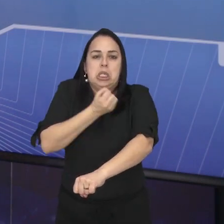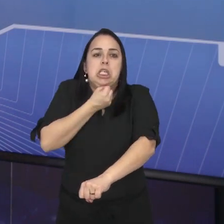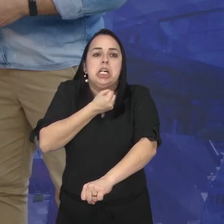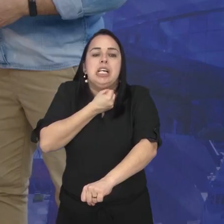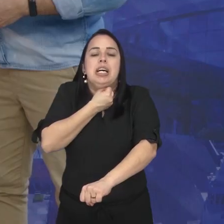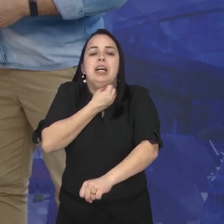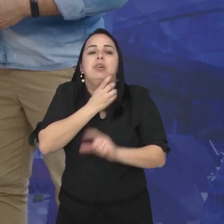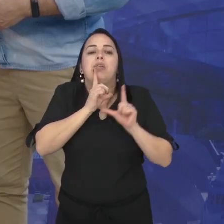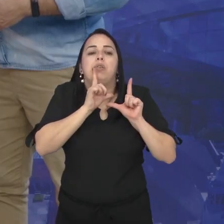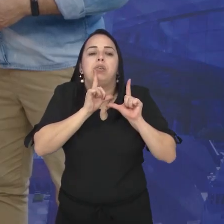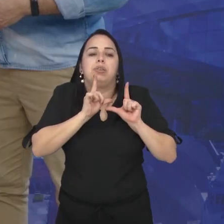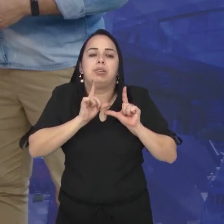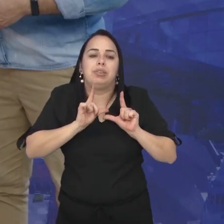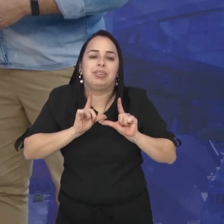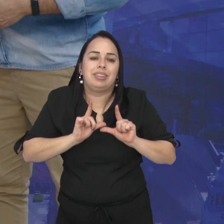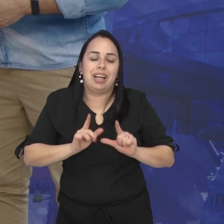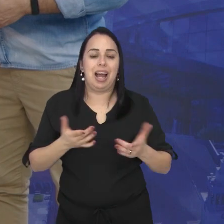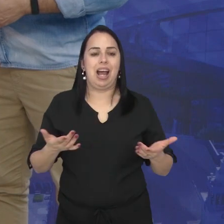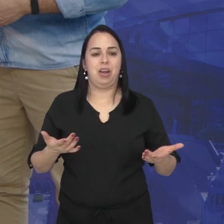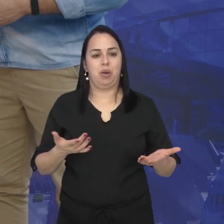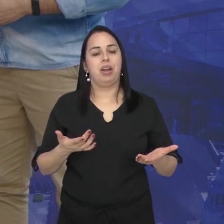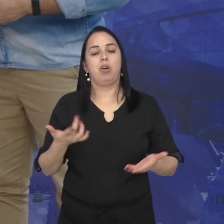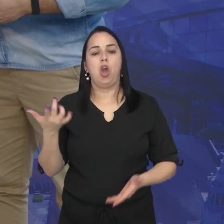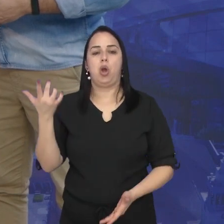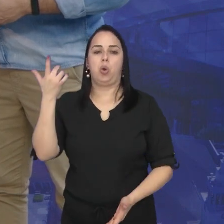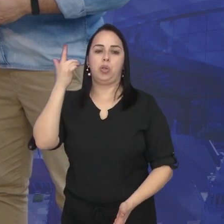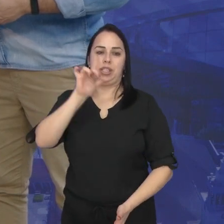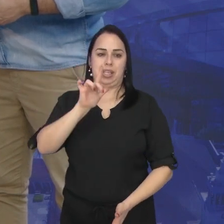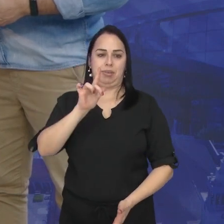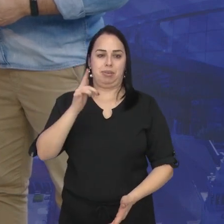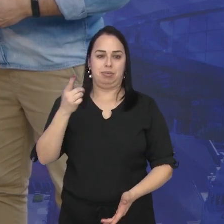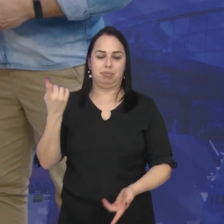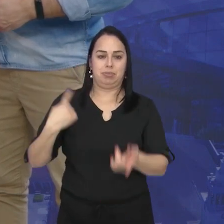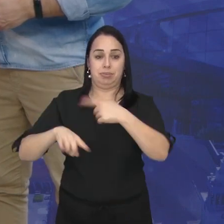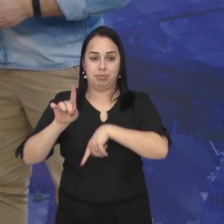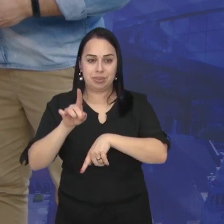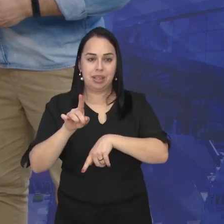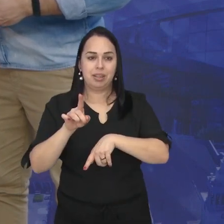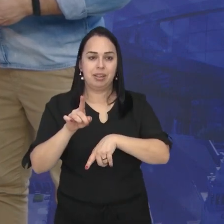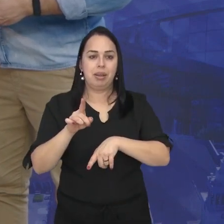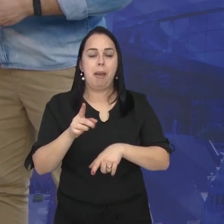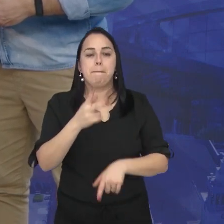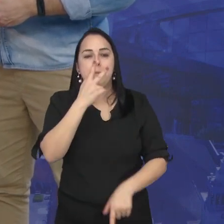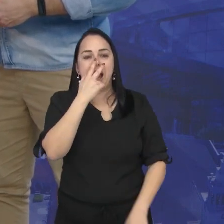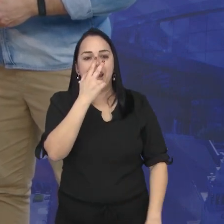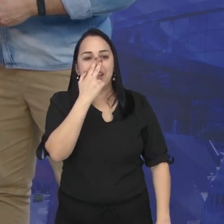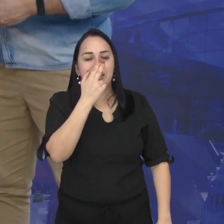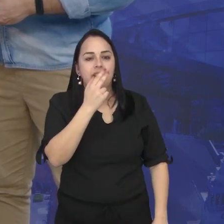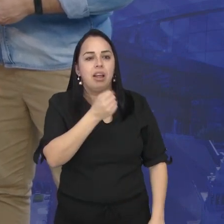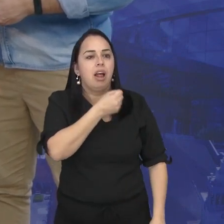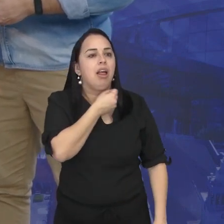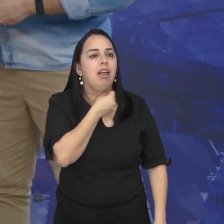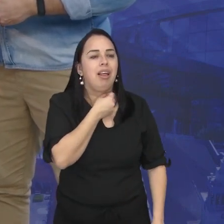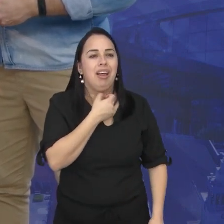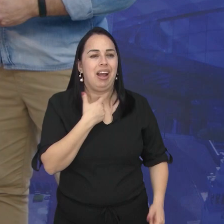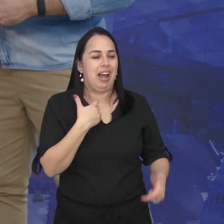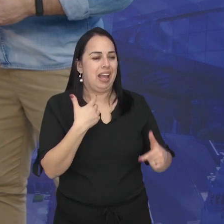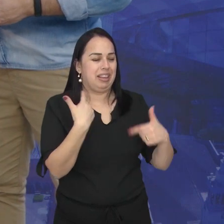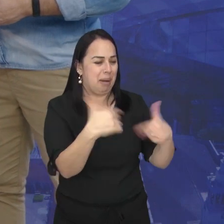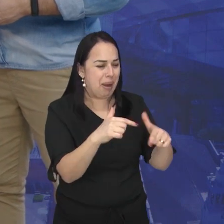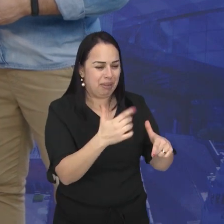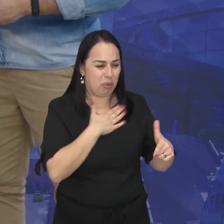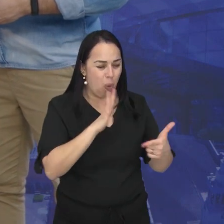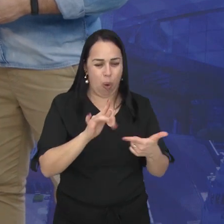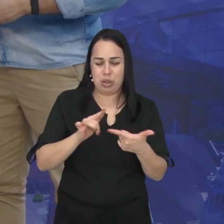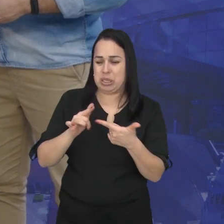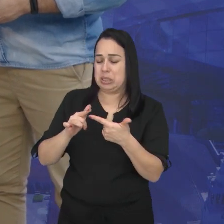emocional, né? E ela consiga realmente falar, nossa, agora eu consigo lidar melhor, porque é como se fosse a pilha ali, sempre Aí você